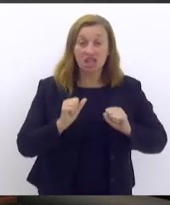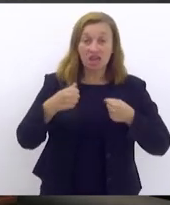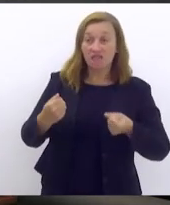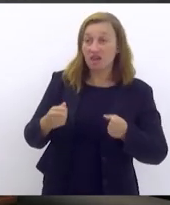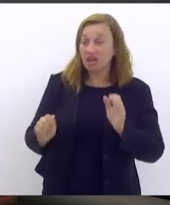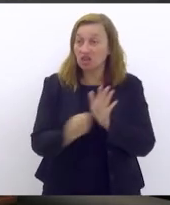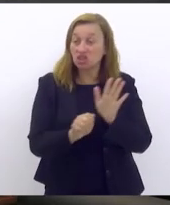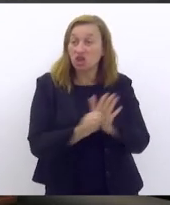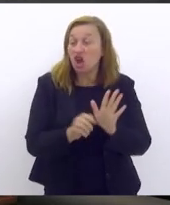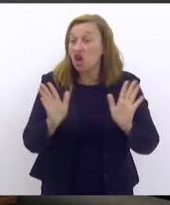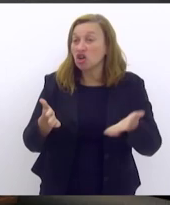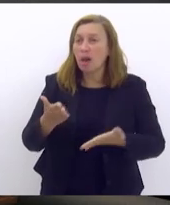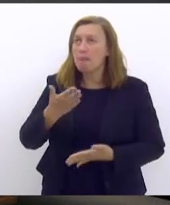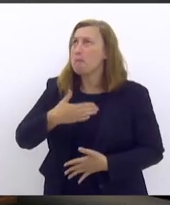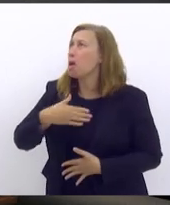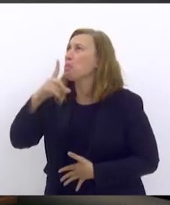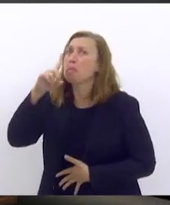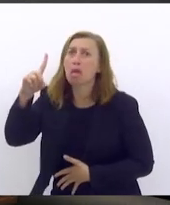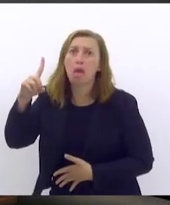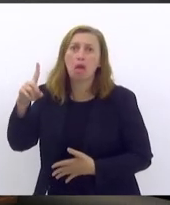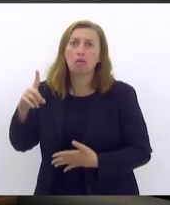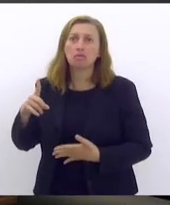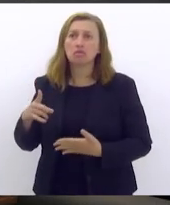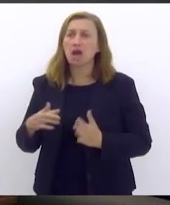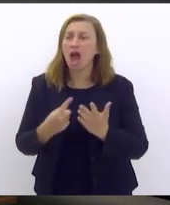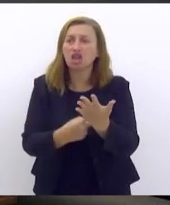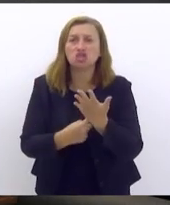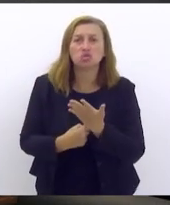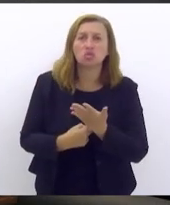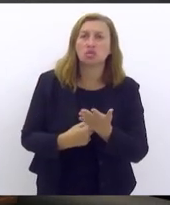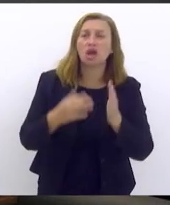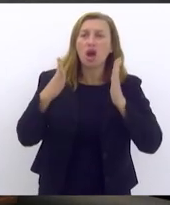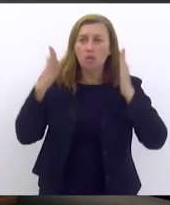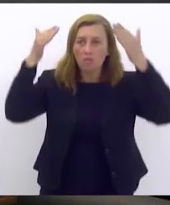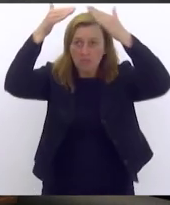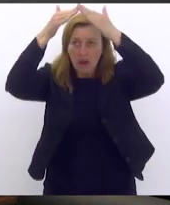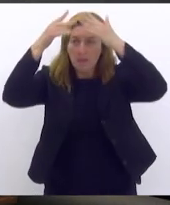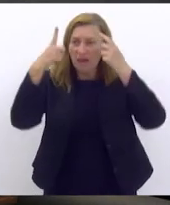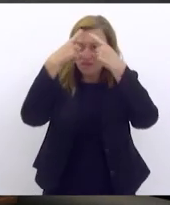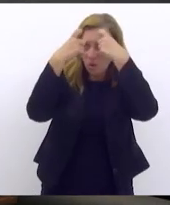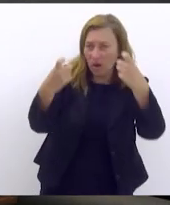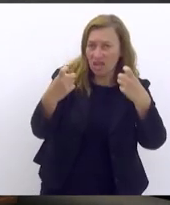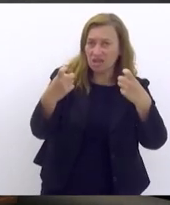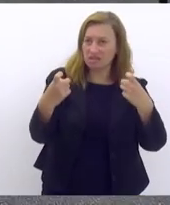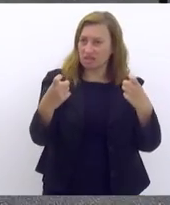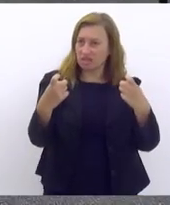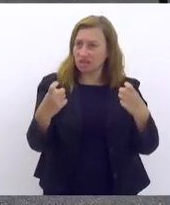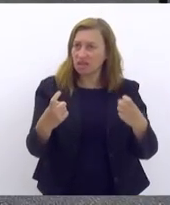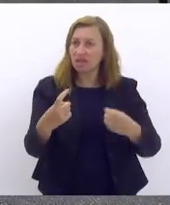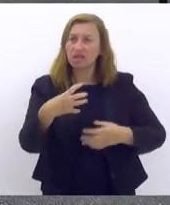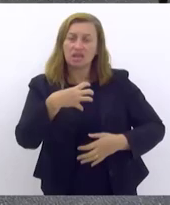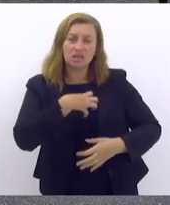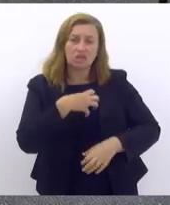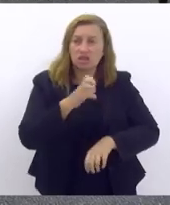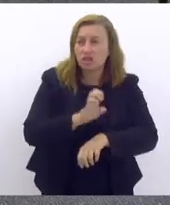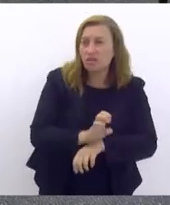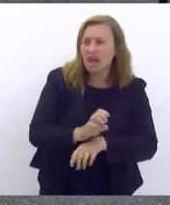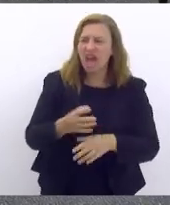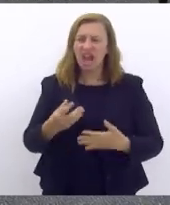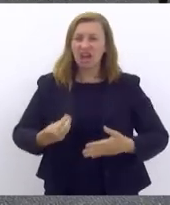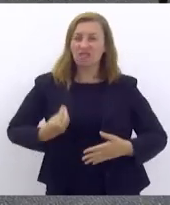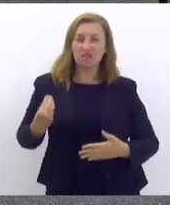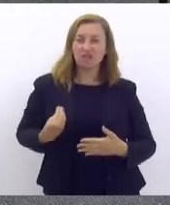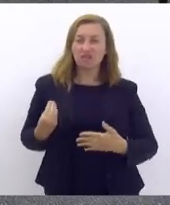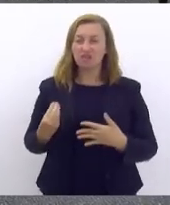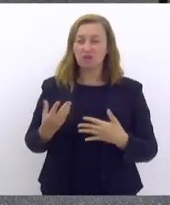hoje estão pedindo, pelo amor de Deus, até ajuda ao Papa pela violência que tomou conta da Bahia por conta das drogas. Ela vive na zona de